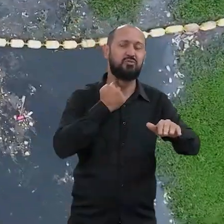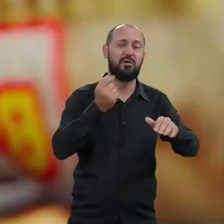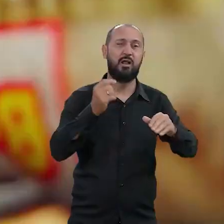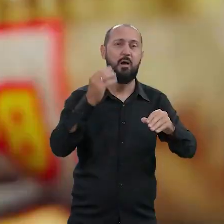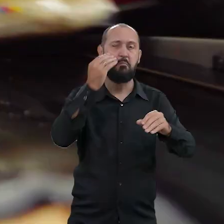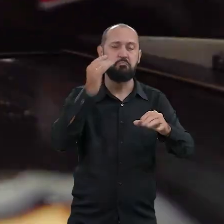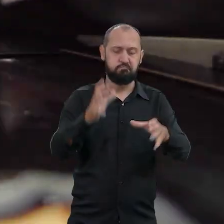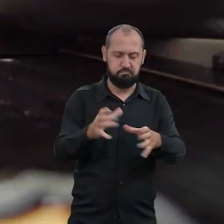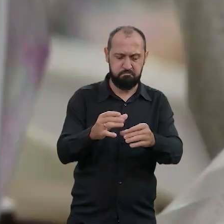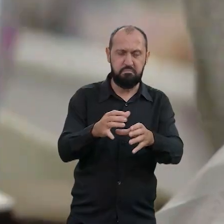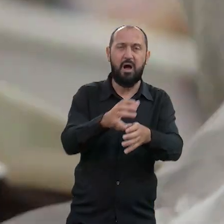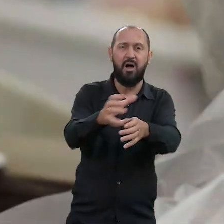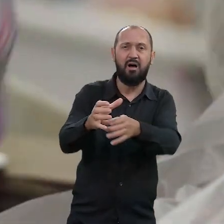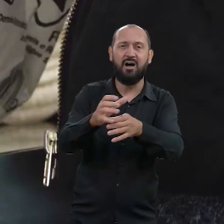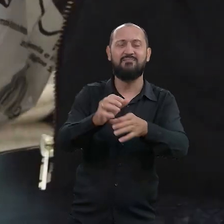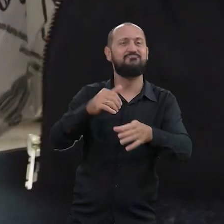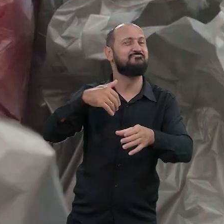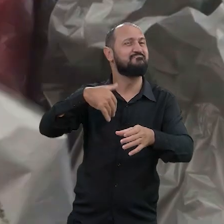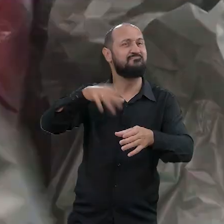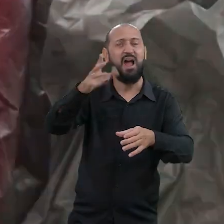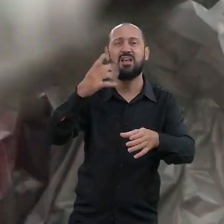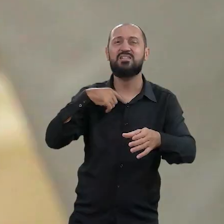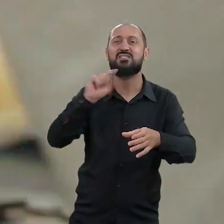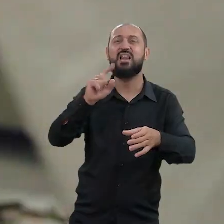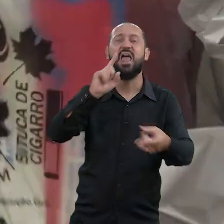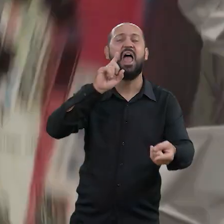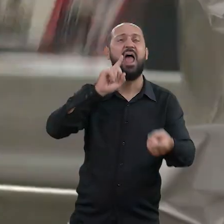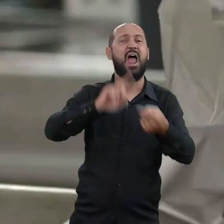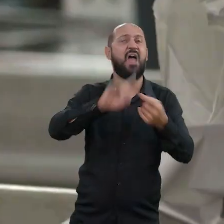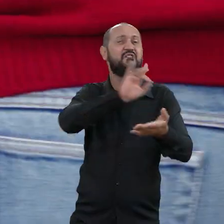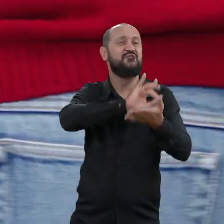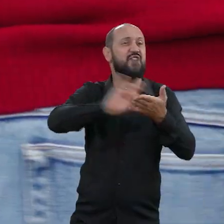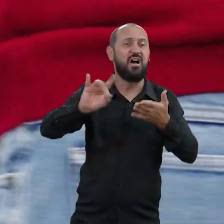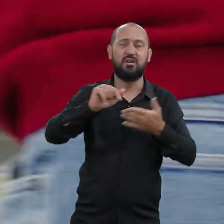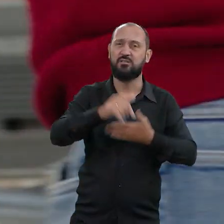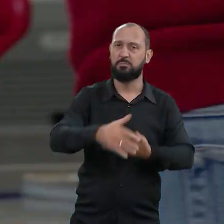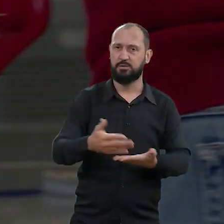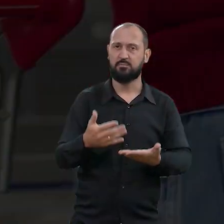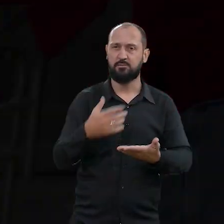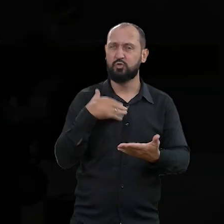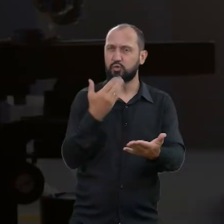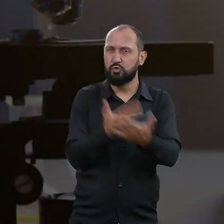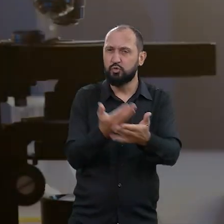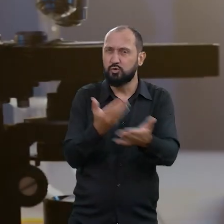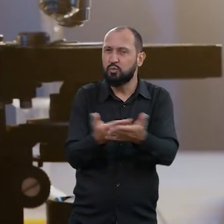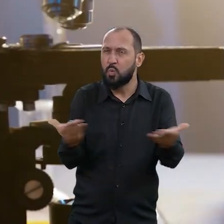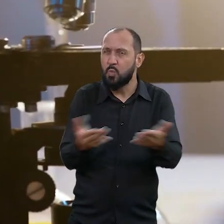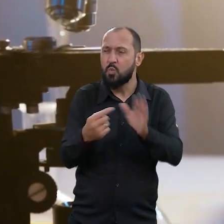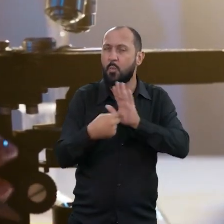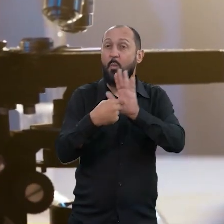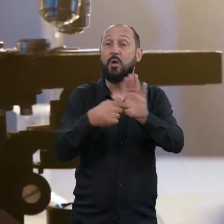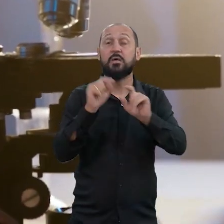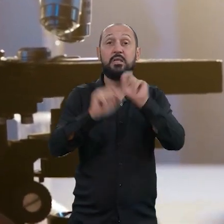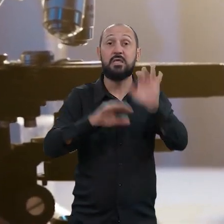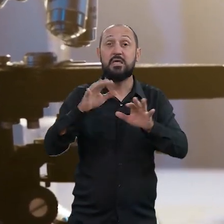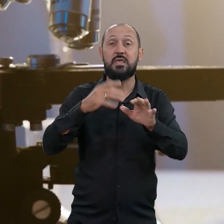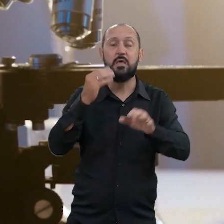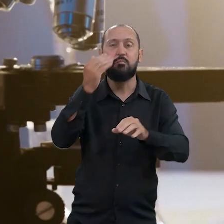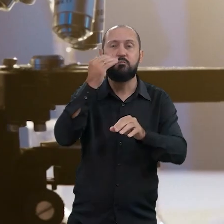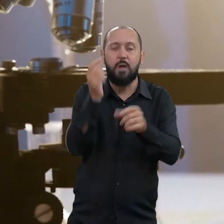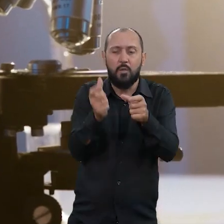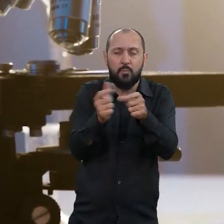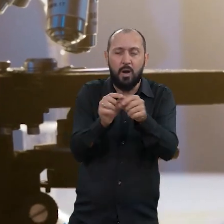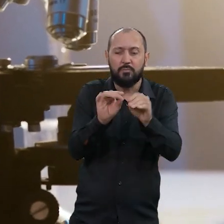aquáticos. Embalagens plásticas são um dos principais vilões dessa poluição. Estudos recentes mostraram